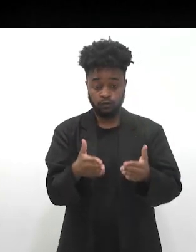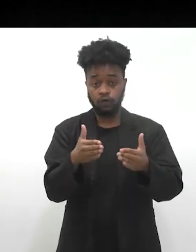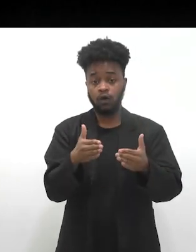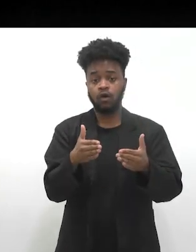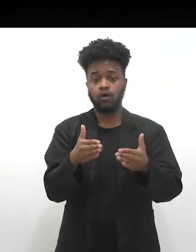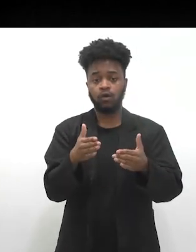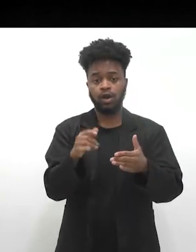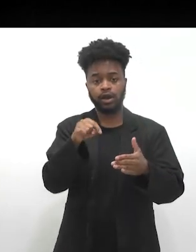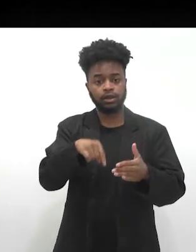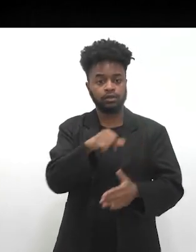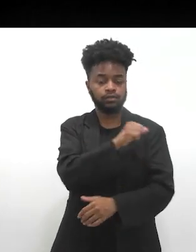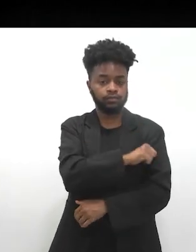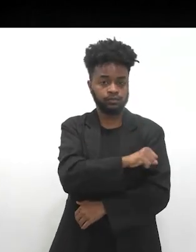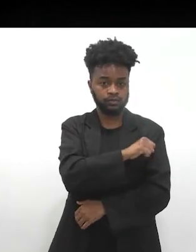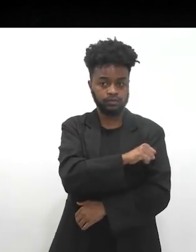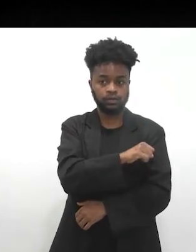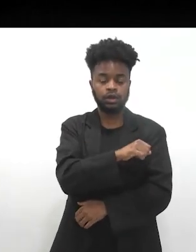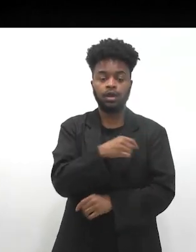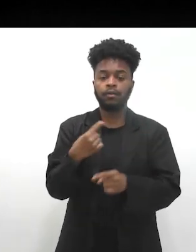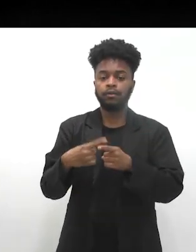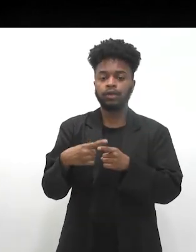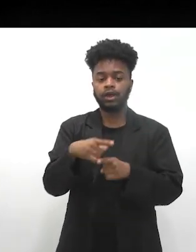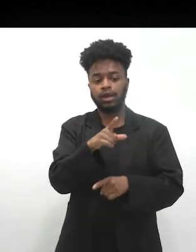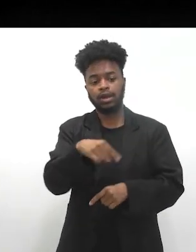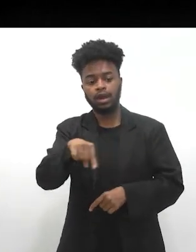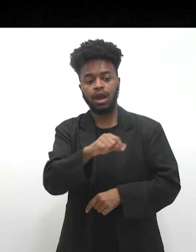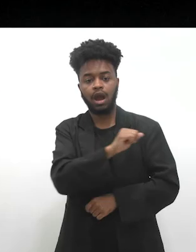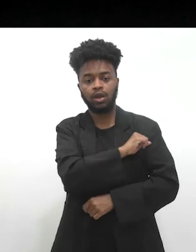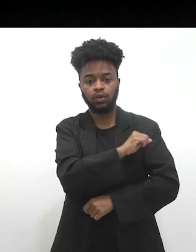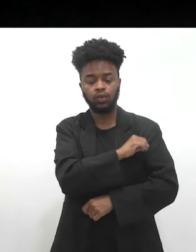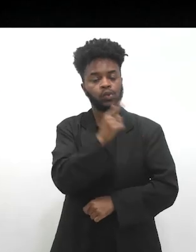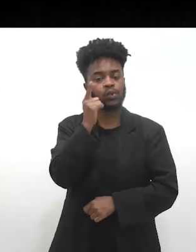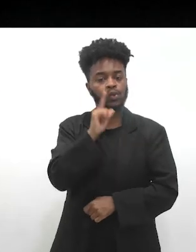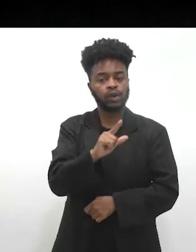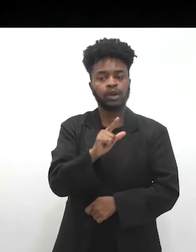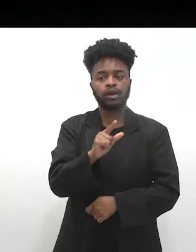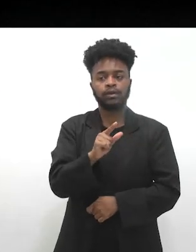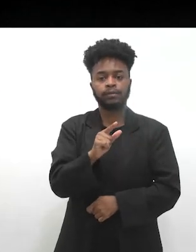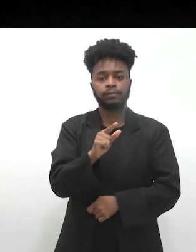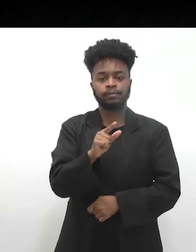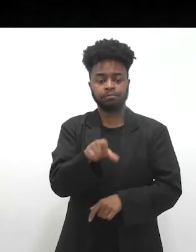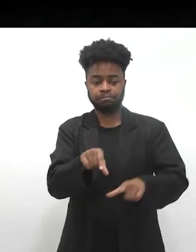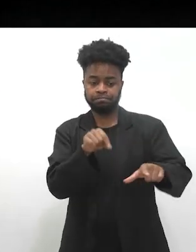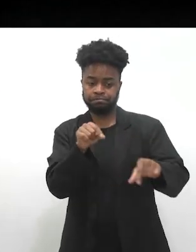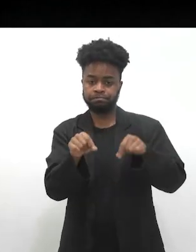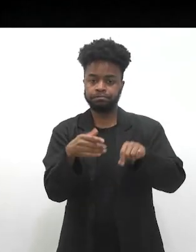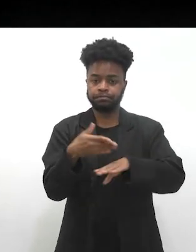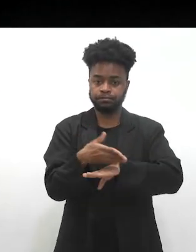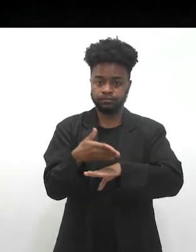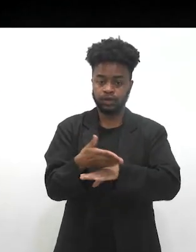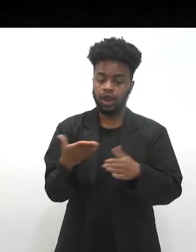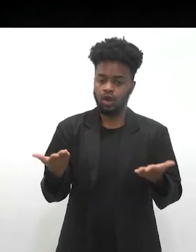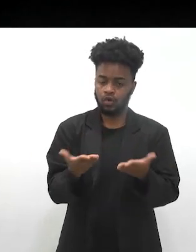voltados para o estado do Rio de Janeiro, do qual os alunos podem submeter fazer essa submissão. Esse ano já encerramos